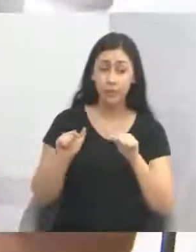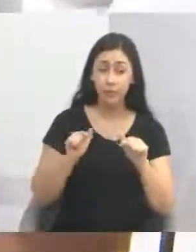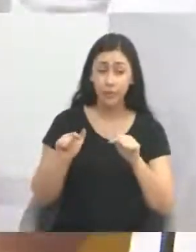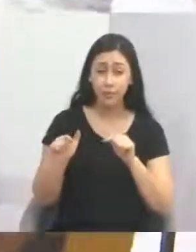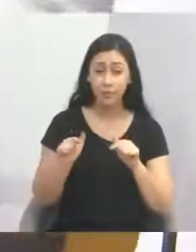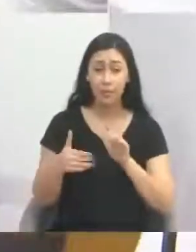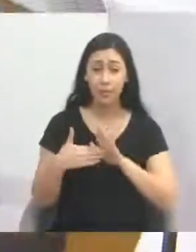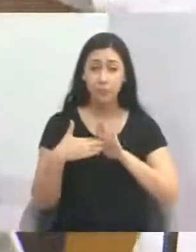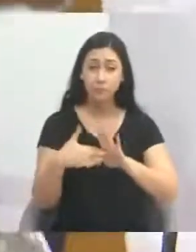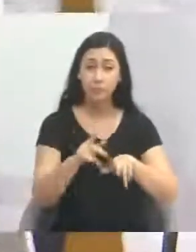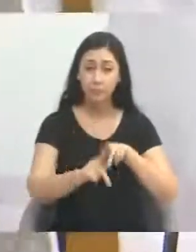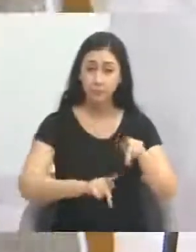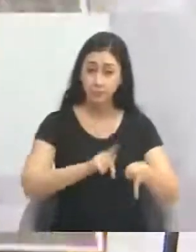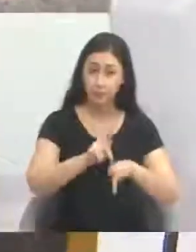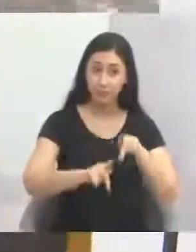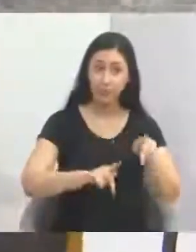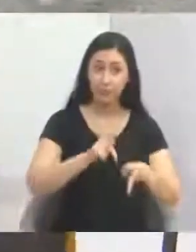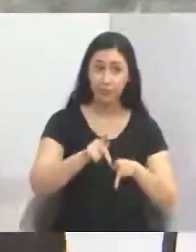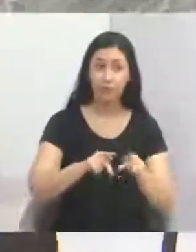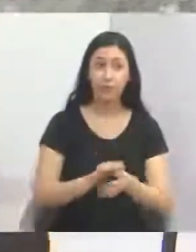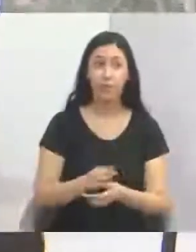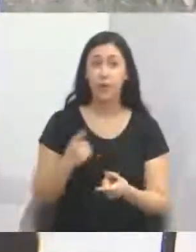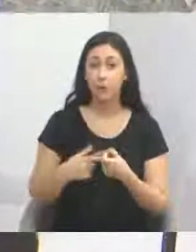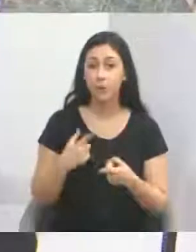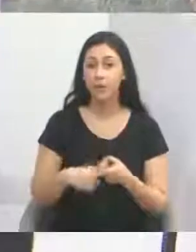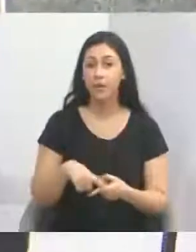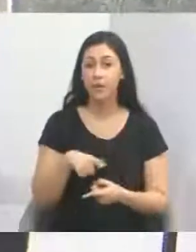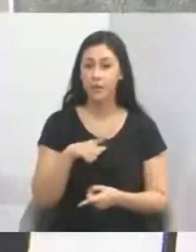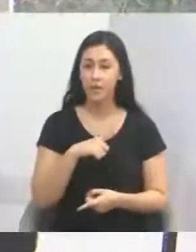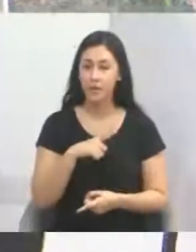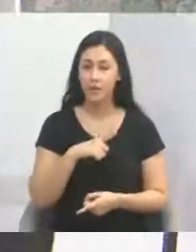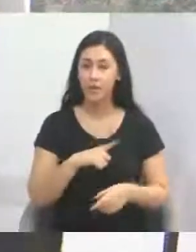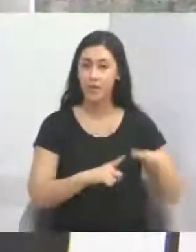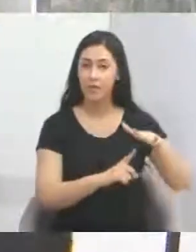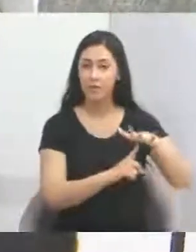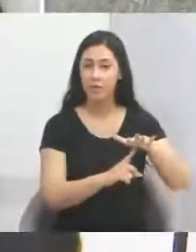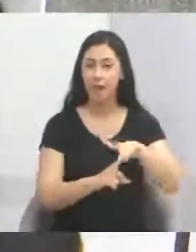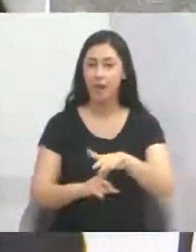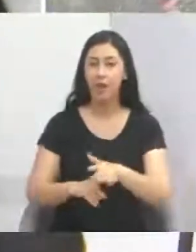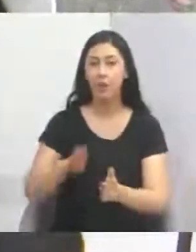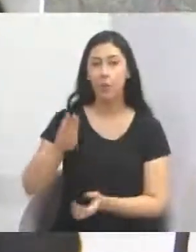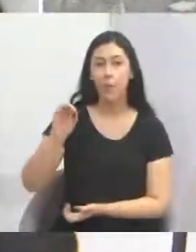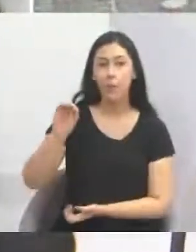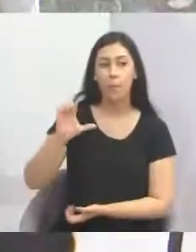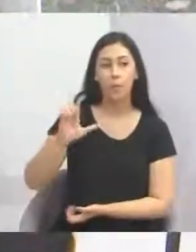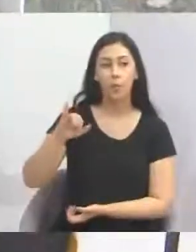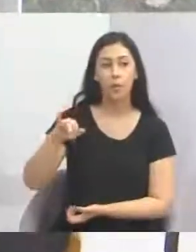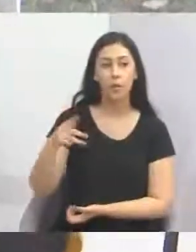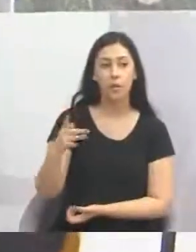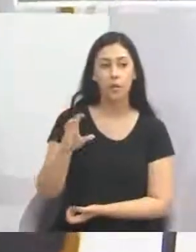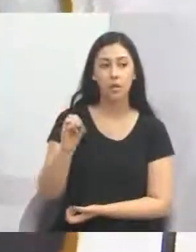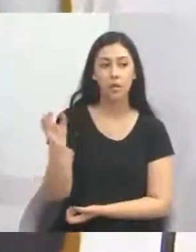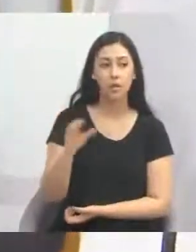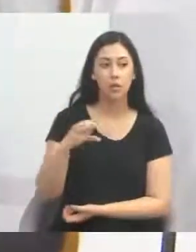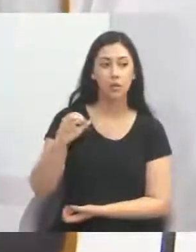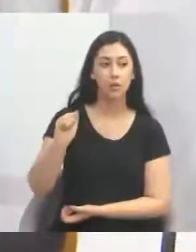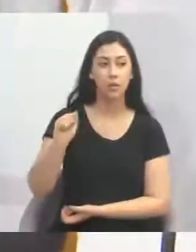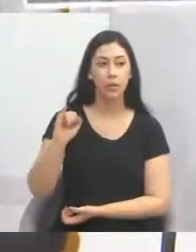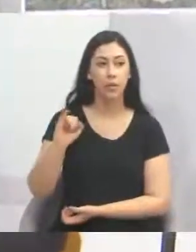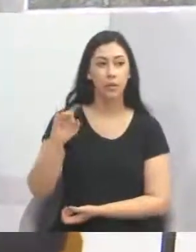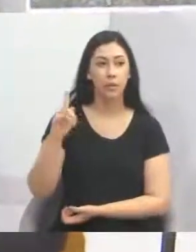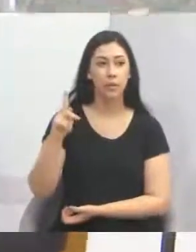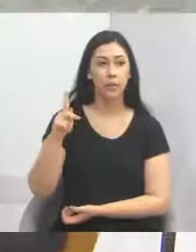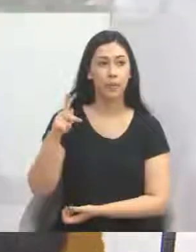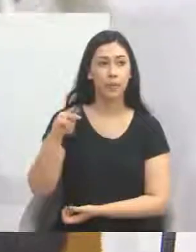à população. Vai ter a feira do bolinho caipira lá no Parque da Cidade. Olha a situação do poste. Olha o poste